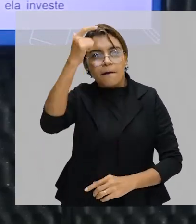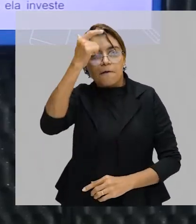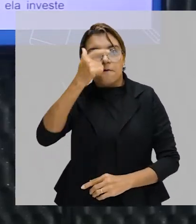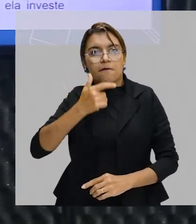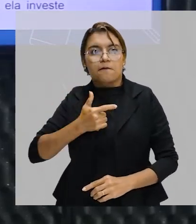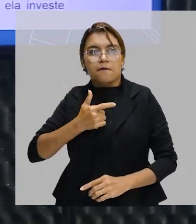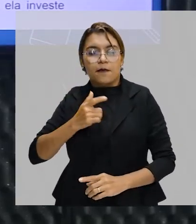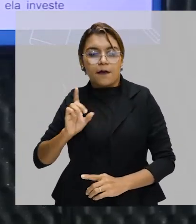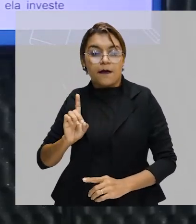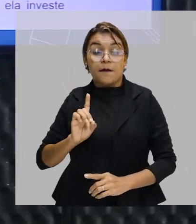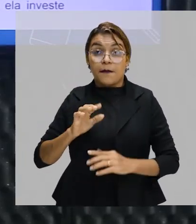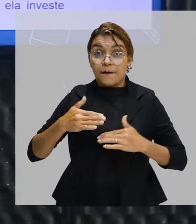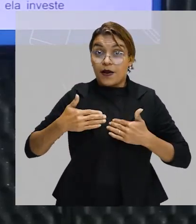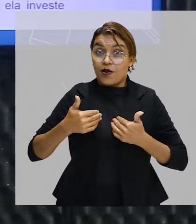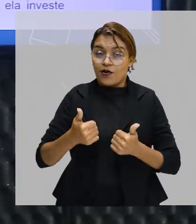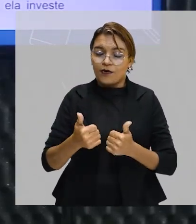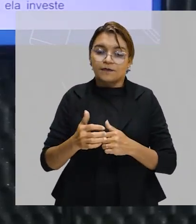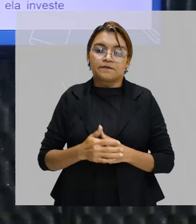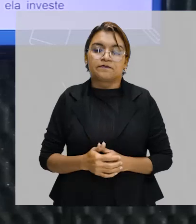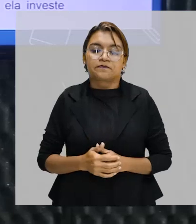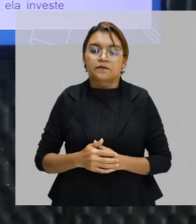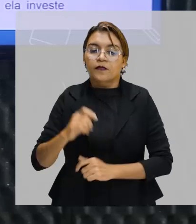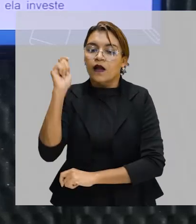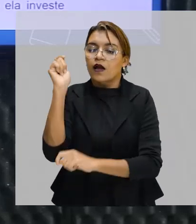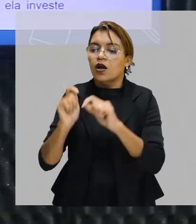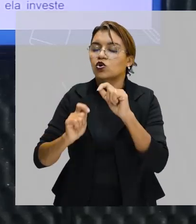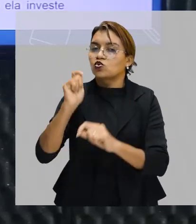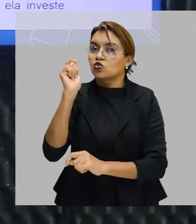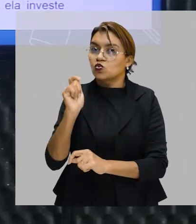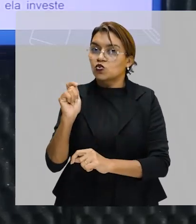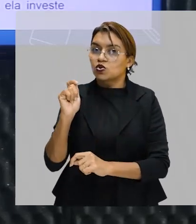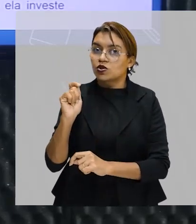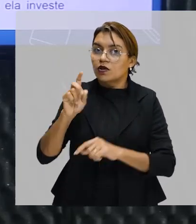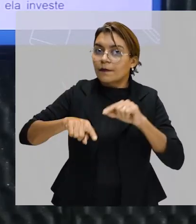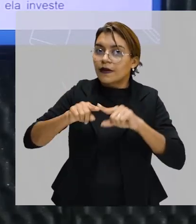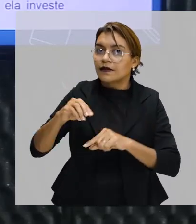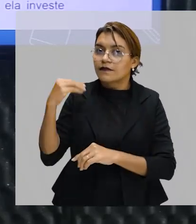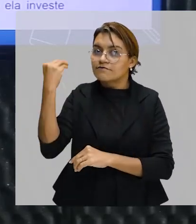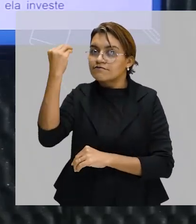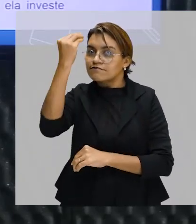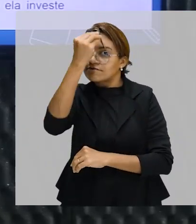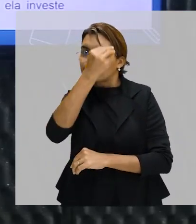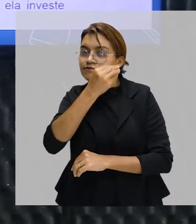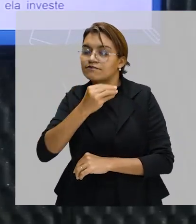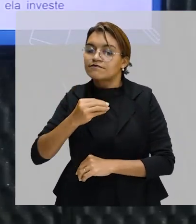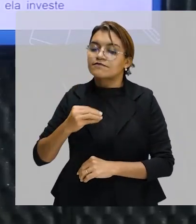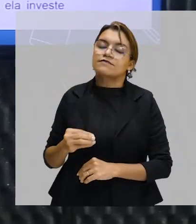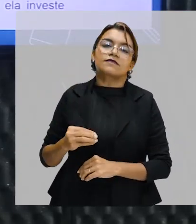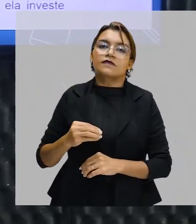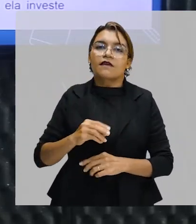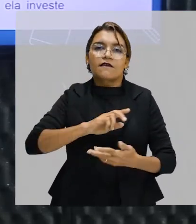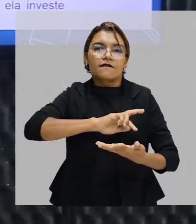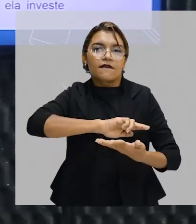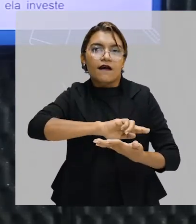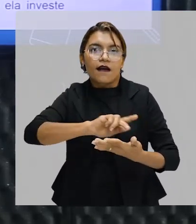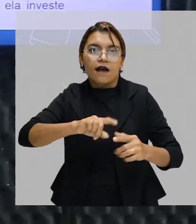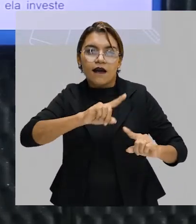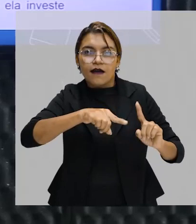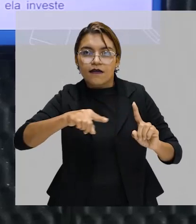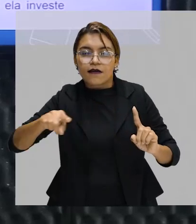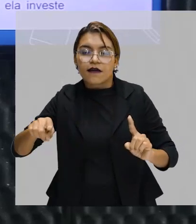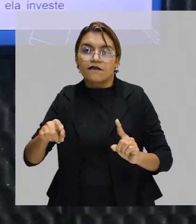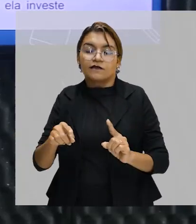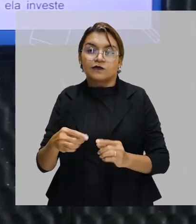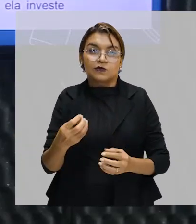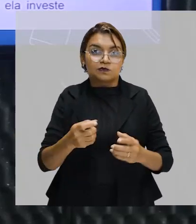das pessoas. A indústria de cosméticos é responsável pela elaboração dos mais variados produtos de beleza.